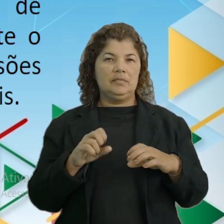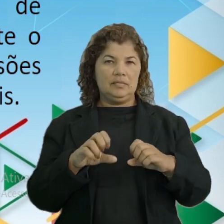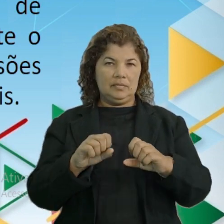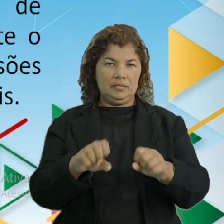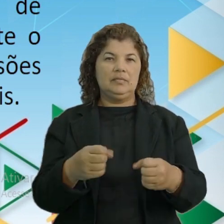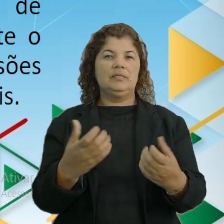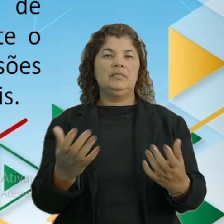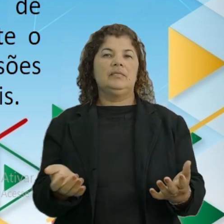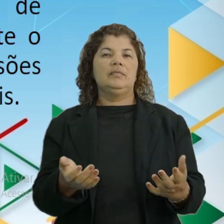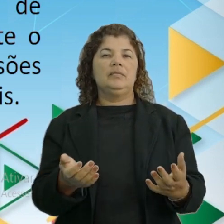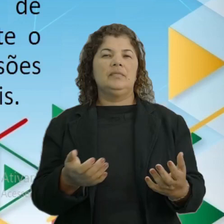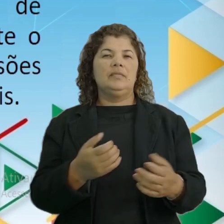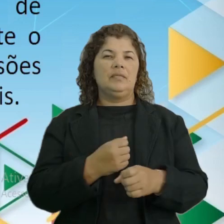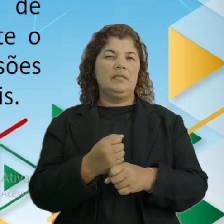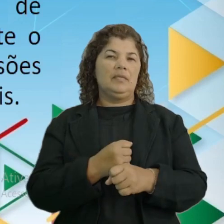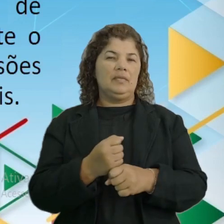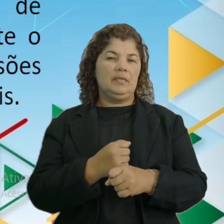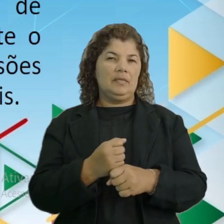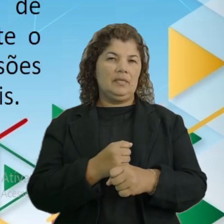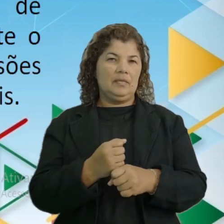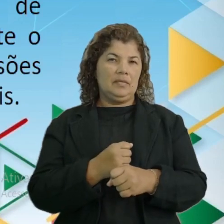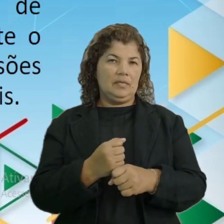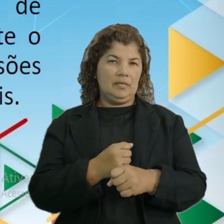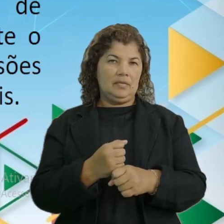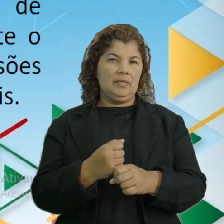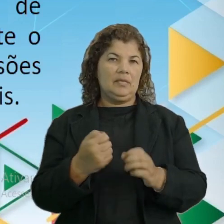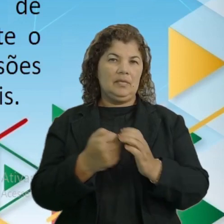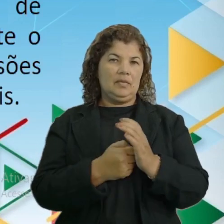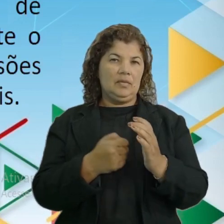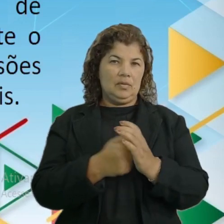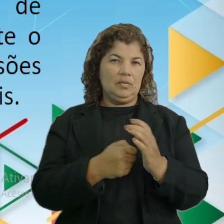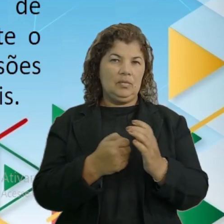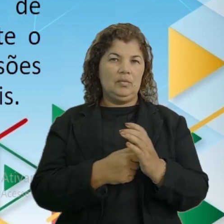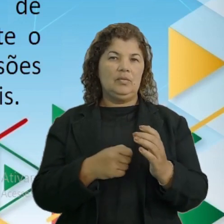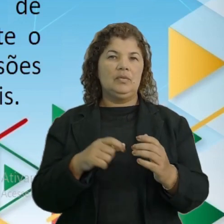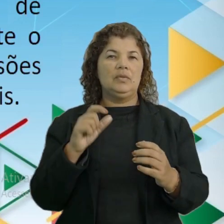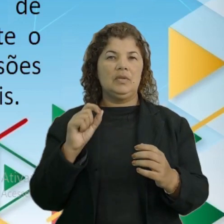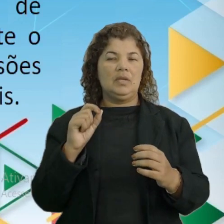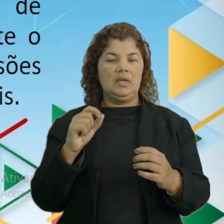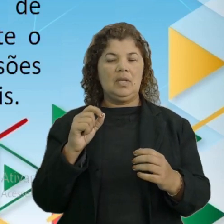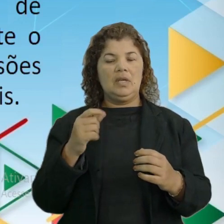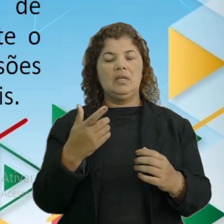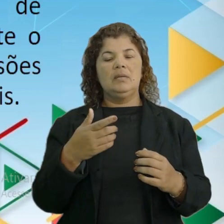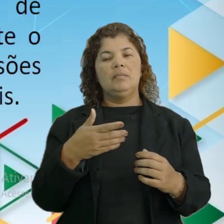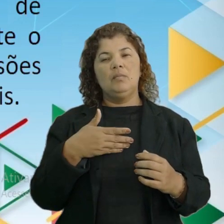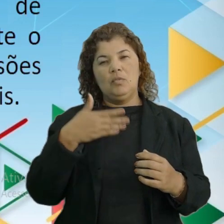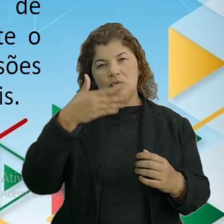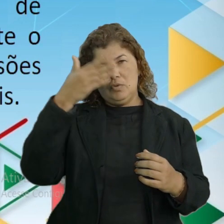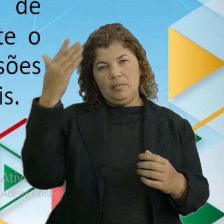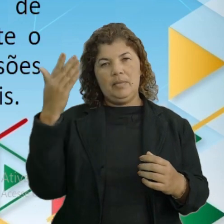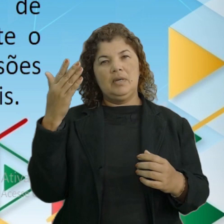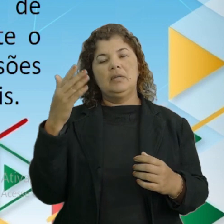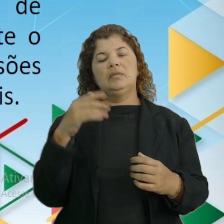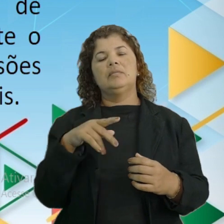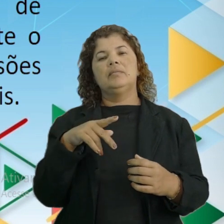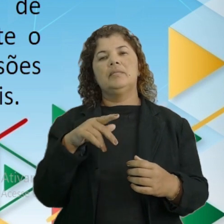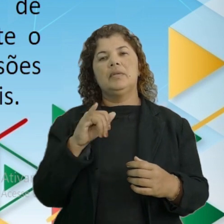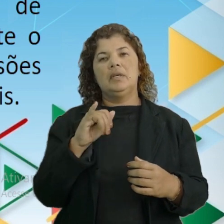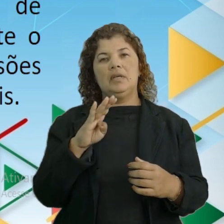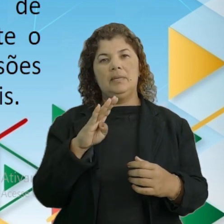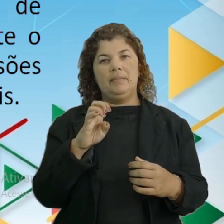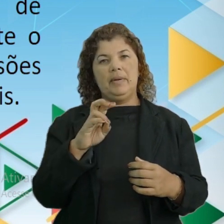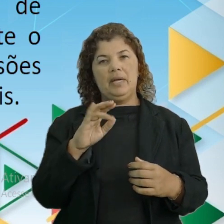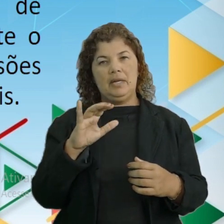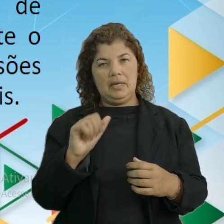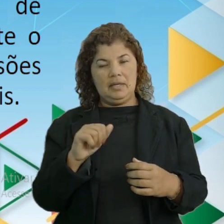Conquistada após anos de luta contra quem? Os muçulmanos da Península Ibérica. Juntaram os dois reis, né? Castela